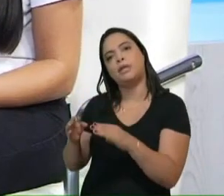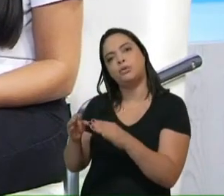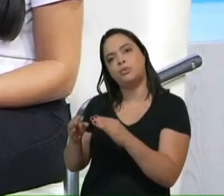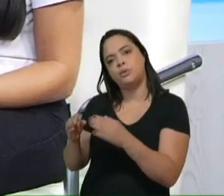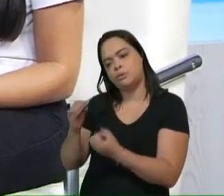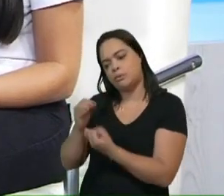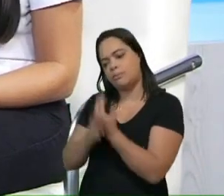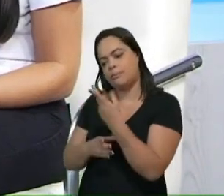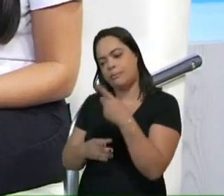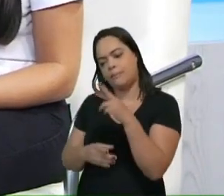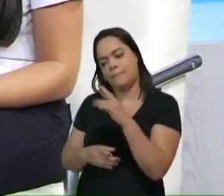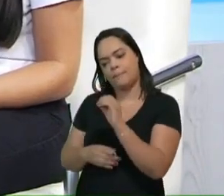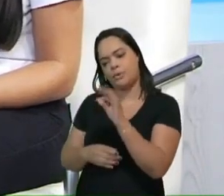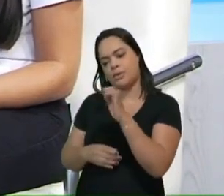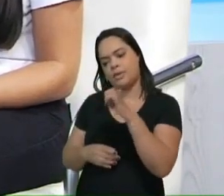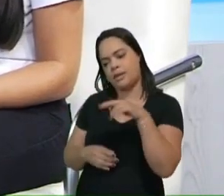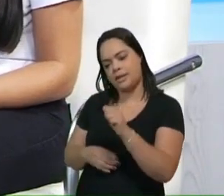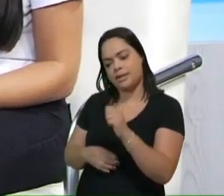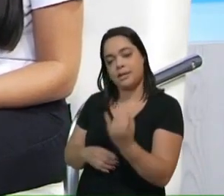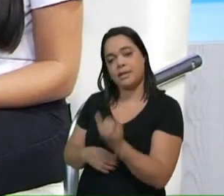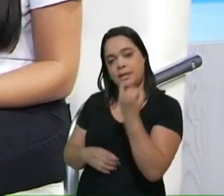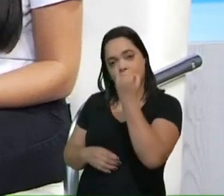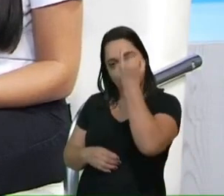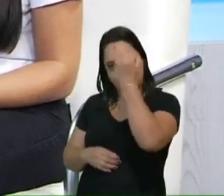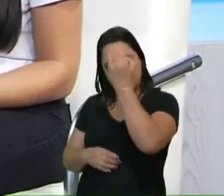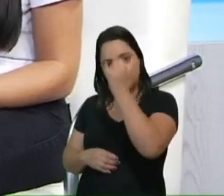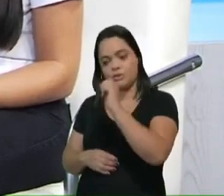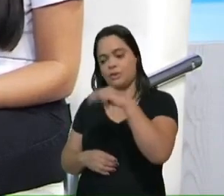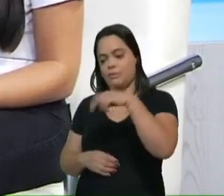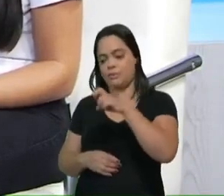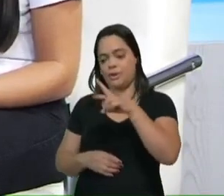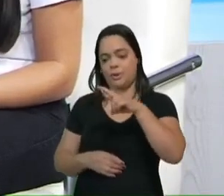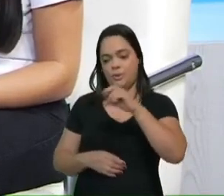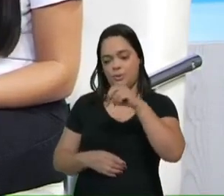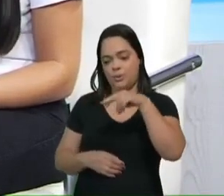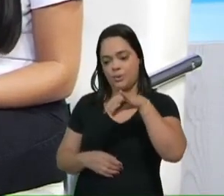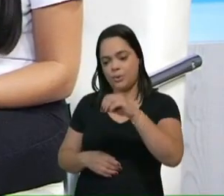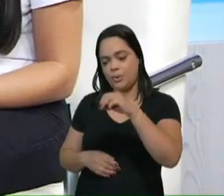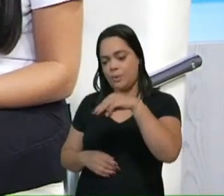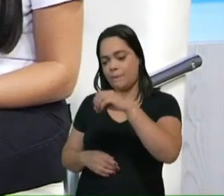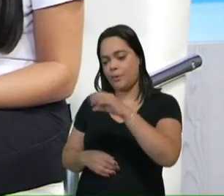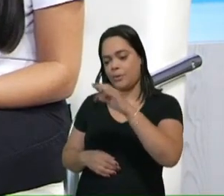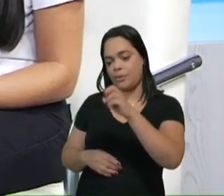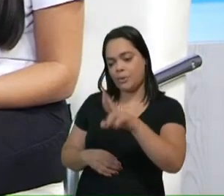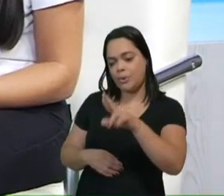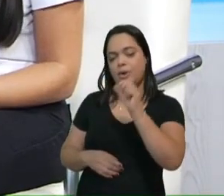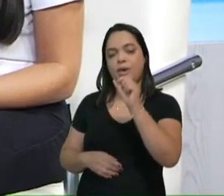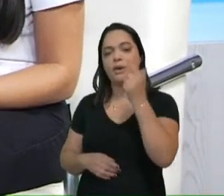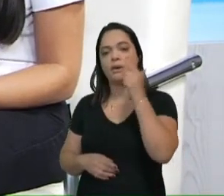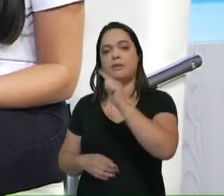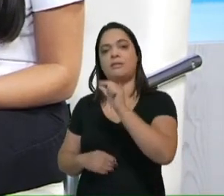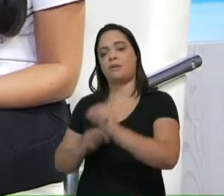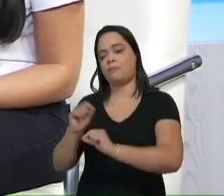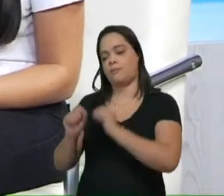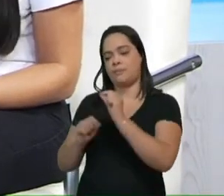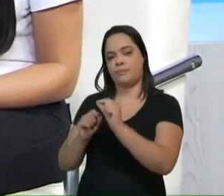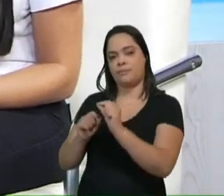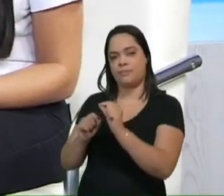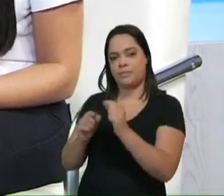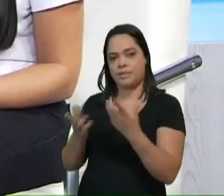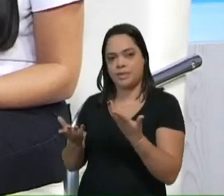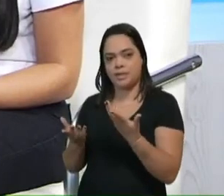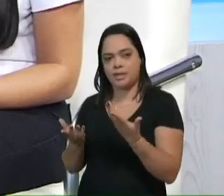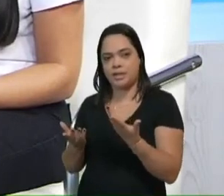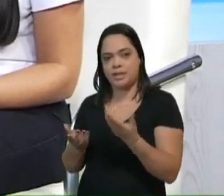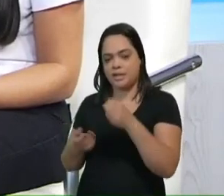proteína muito importante paraa sobrevivência do neurônio motor que é muito importante pra manutenção dos sin de sinais